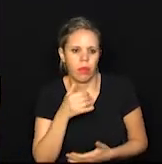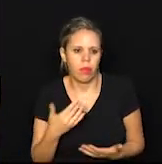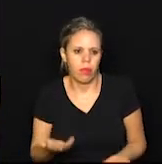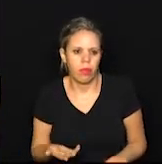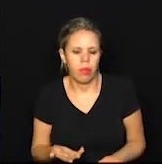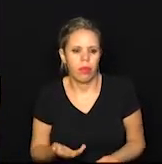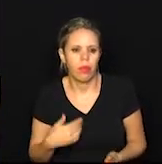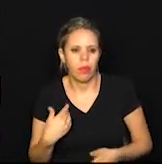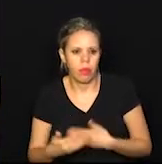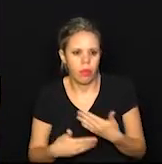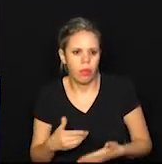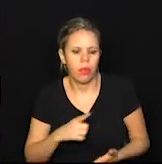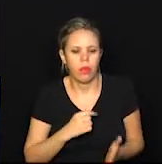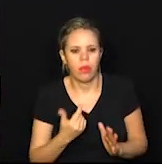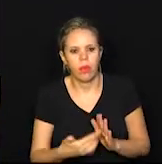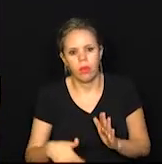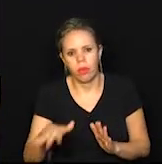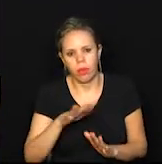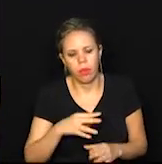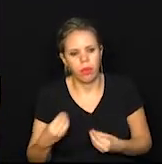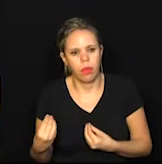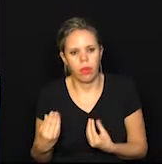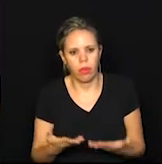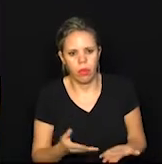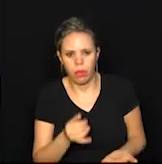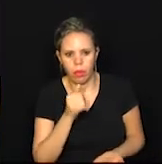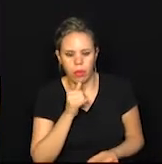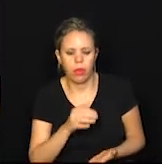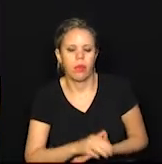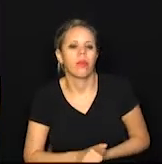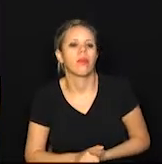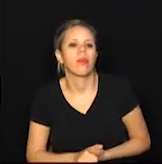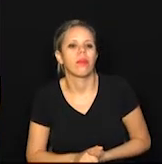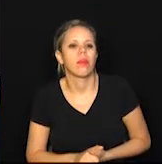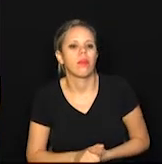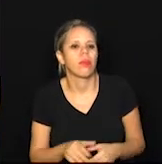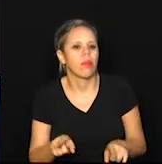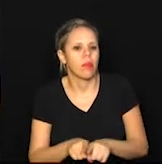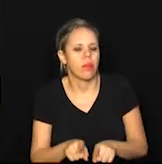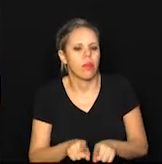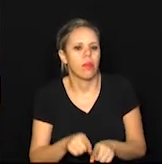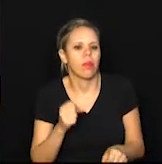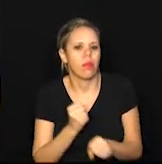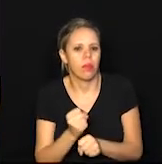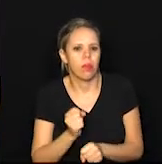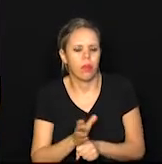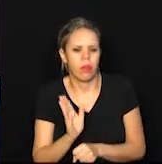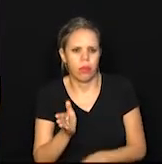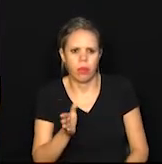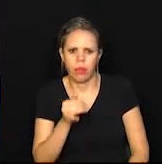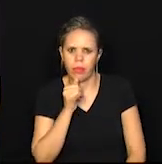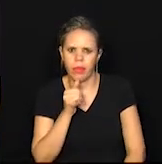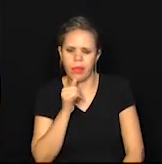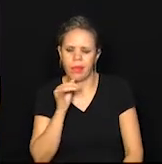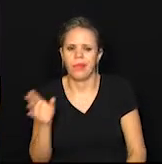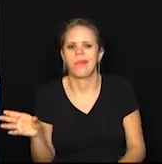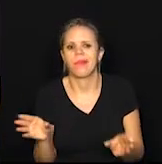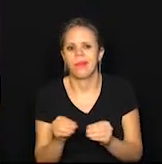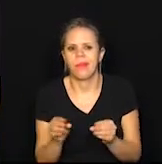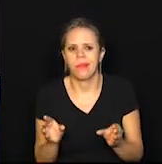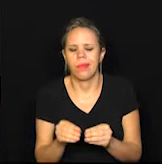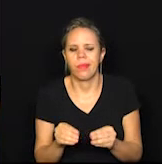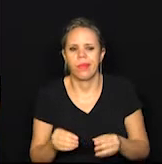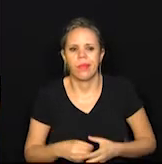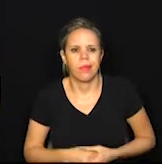em andamento, tem muitas outras que foram entregues, e também aquelas obras que já estão finalizadas, que